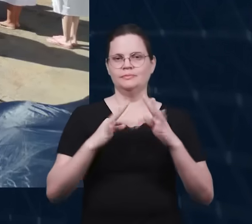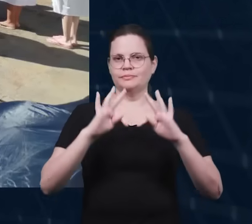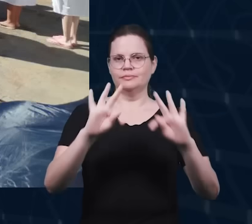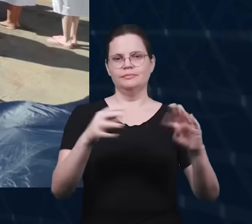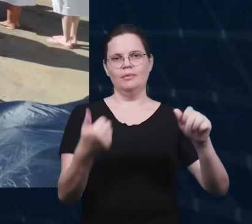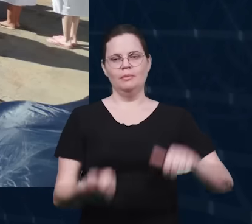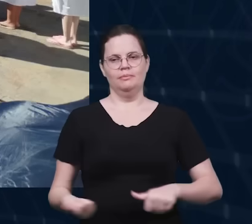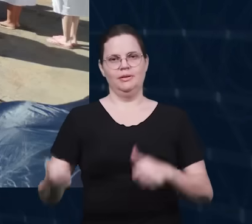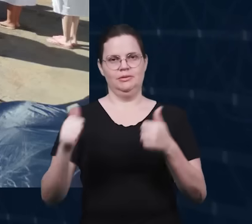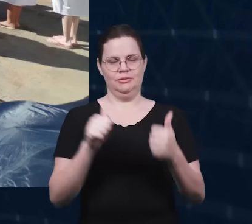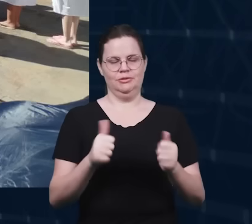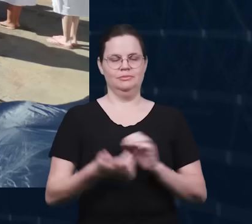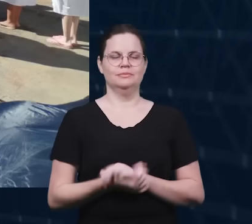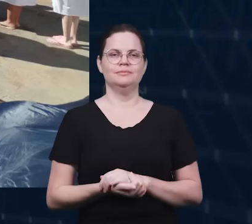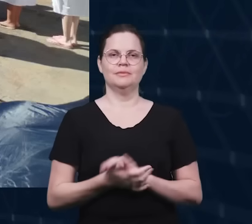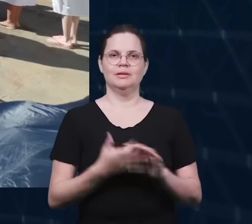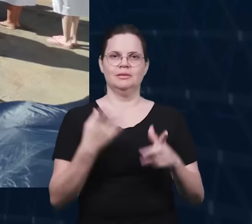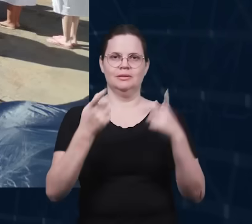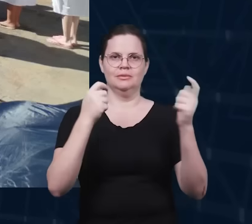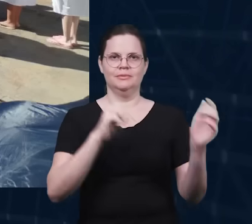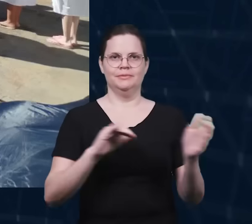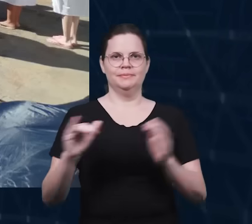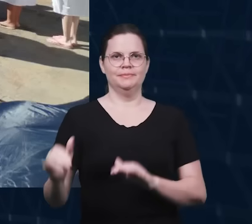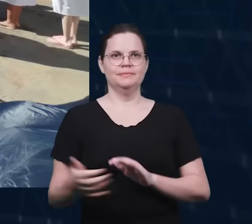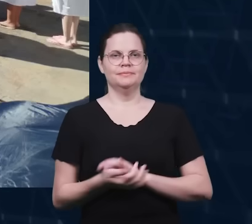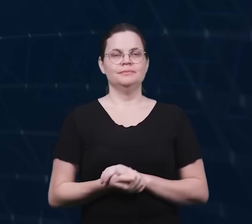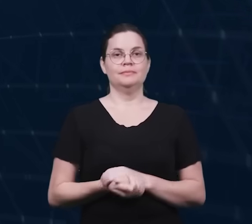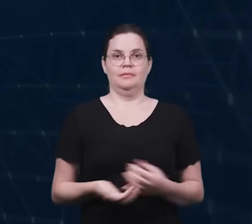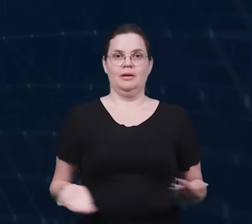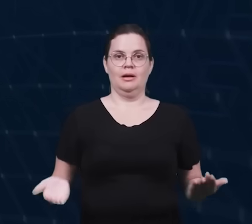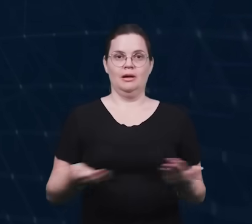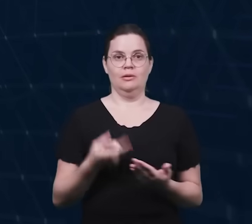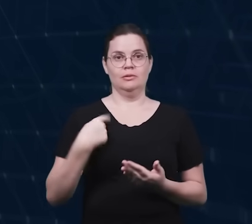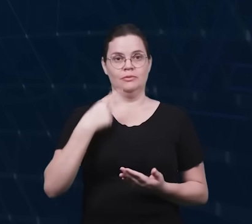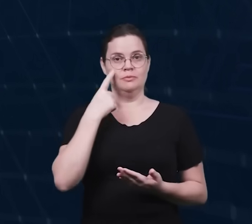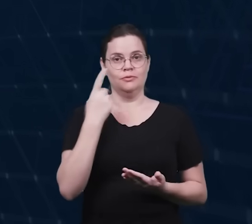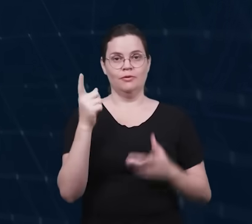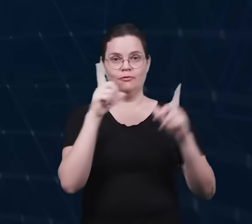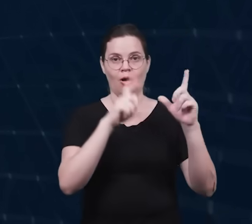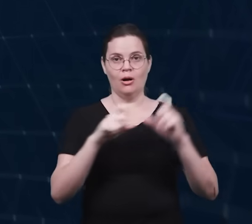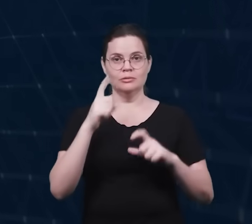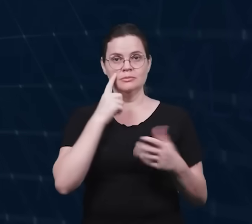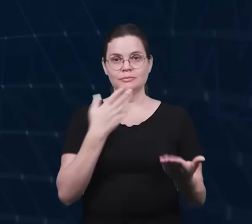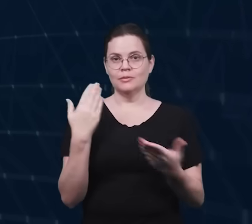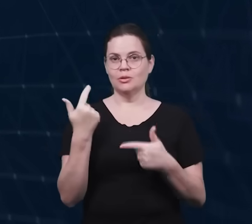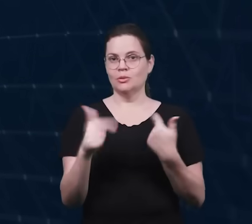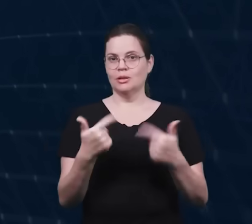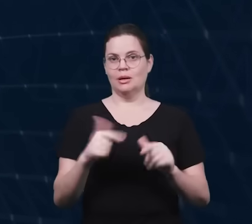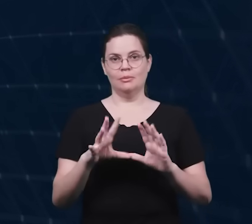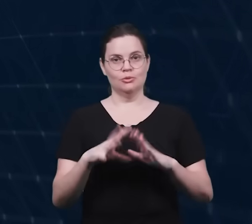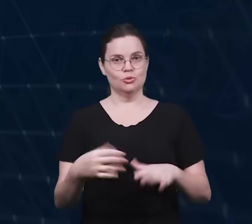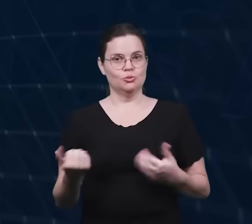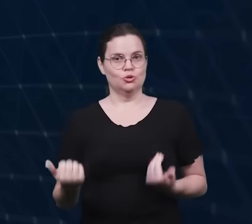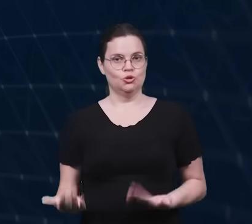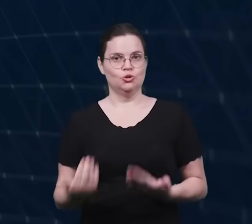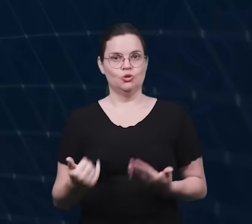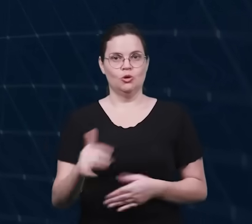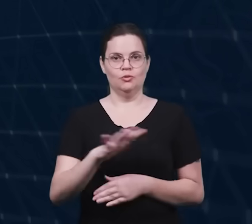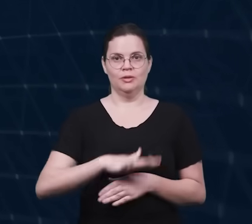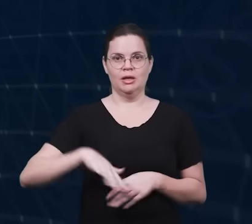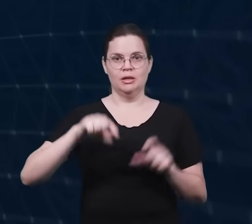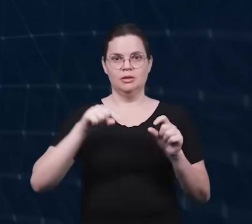testemunho público de fé. Louvado seja o nosso Deus. E agora nós vamos ver imagens de um trabalho que tem sido feito com jovens